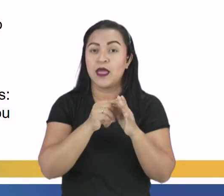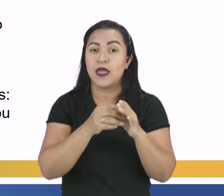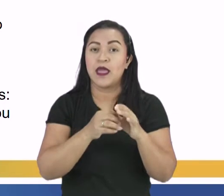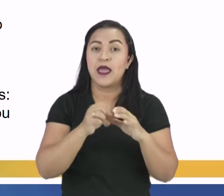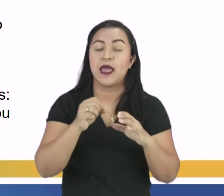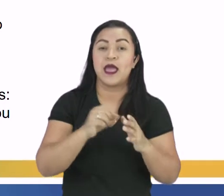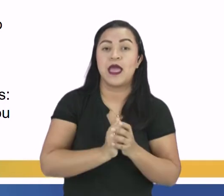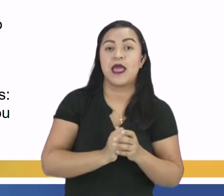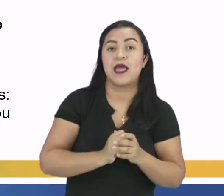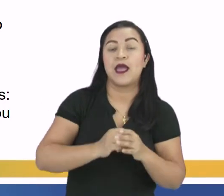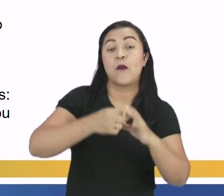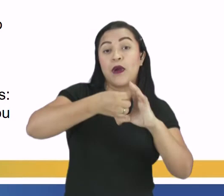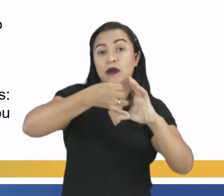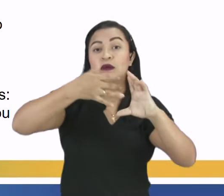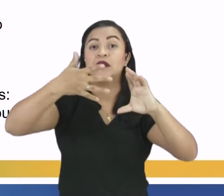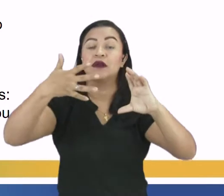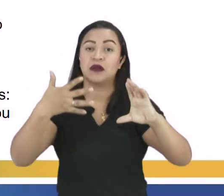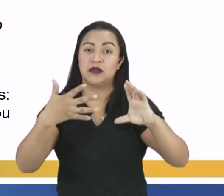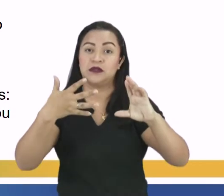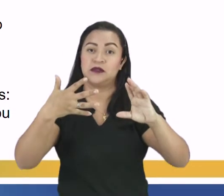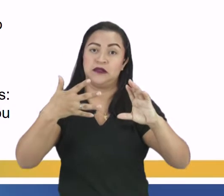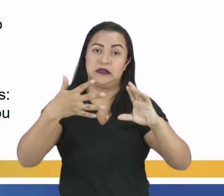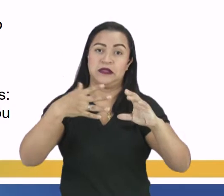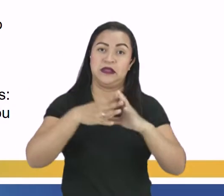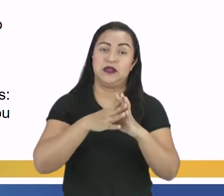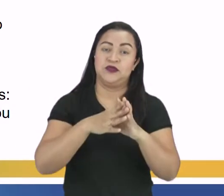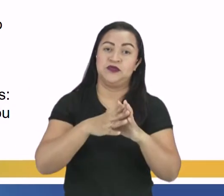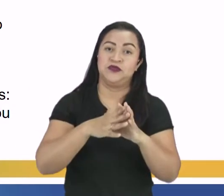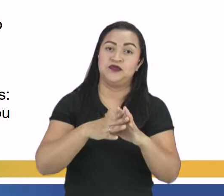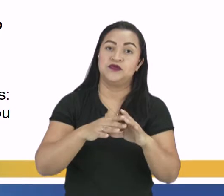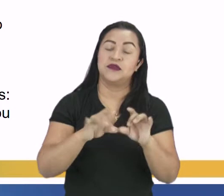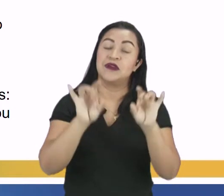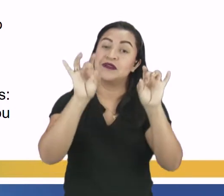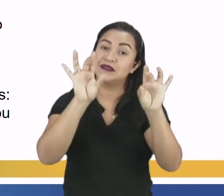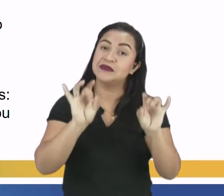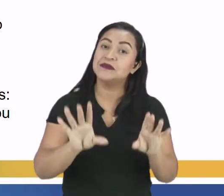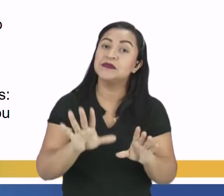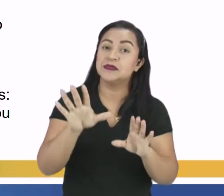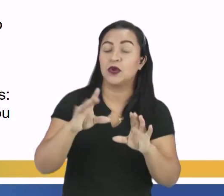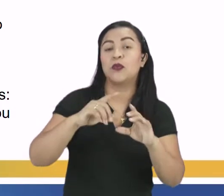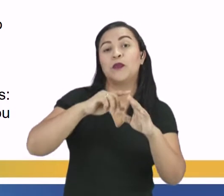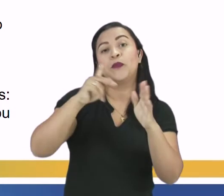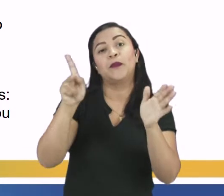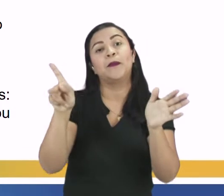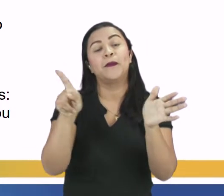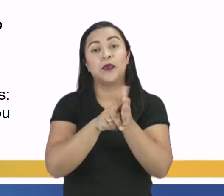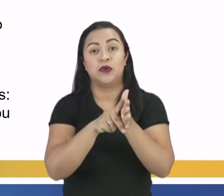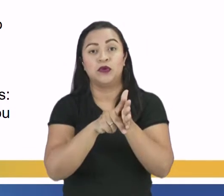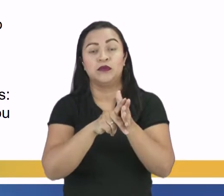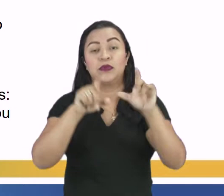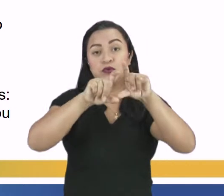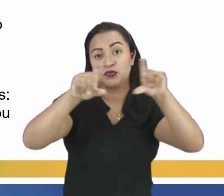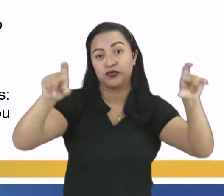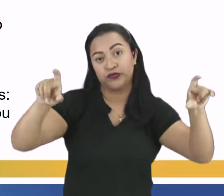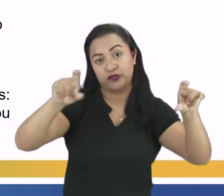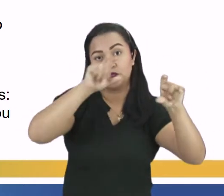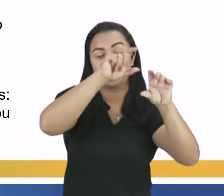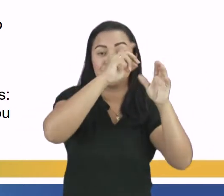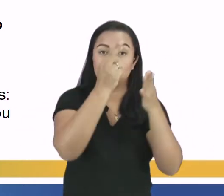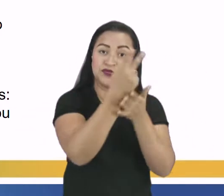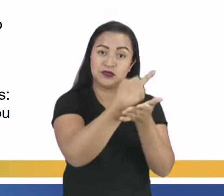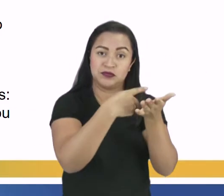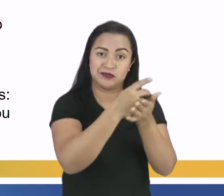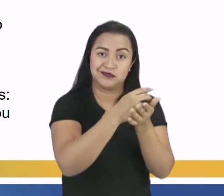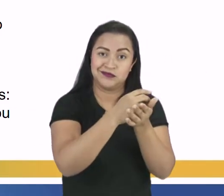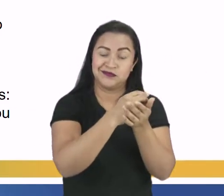signo de contorno, né, em um formato ali, ou seja, uma linha que vai envolver uma situação